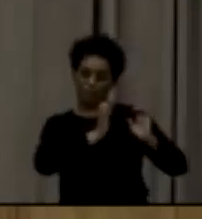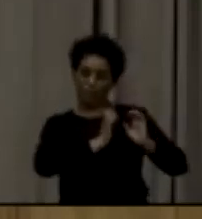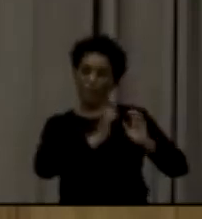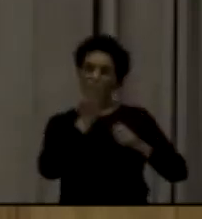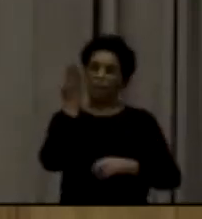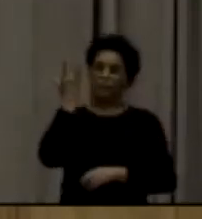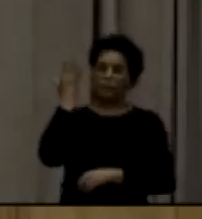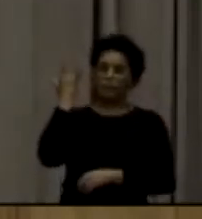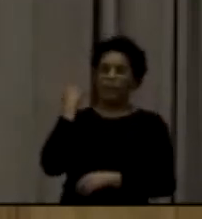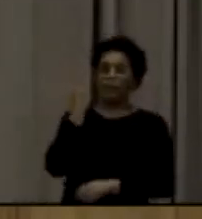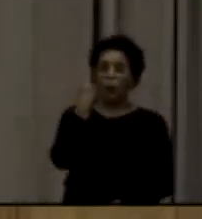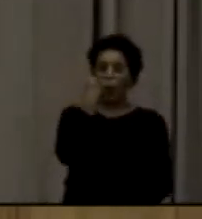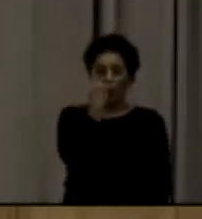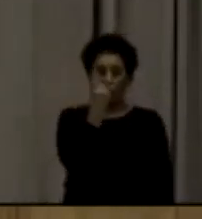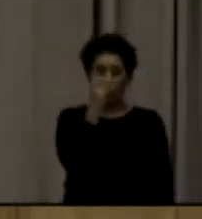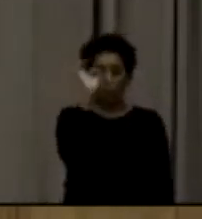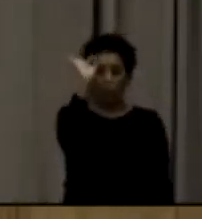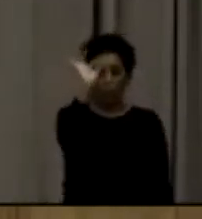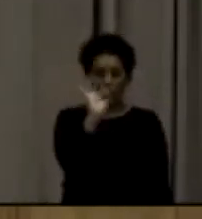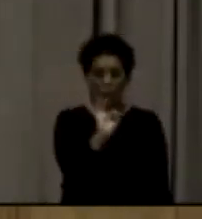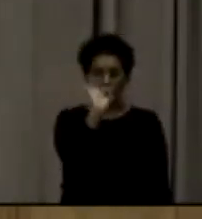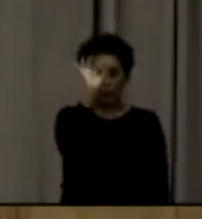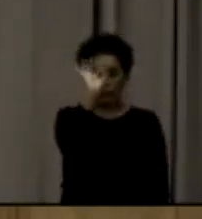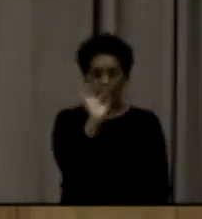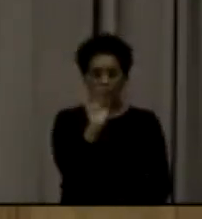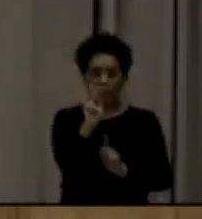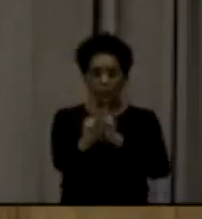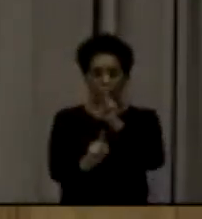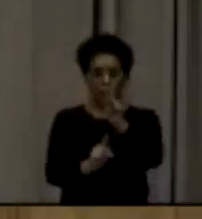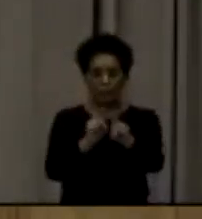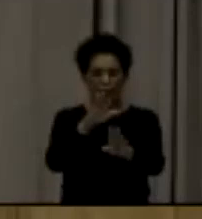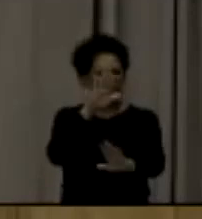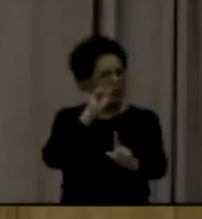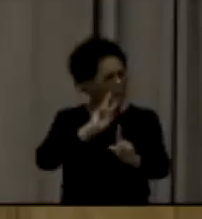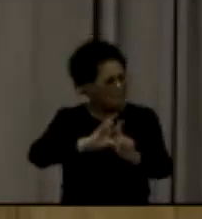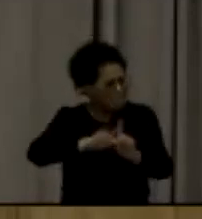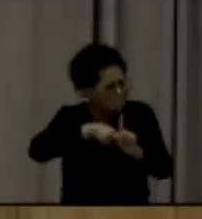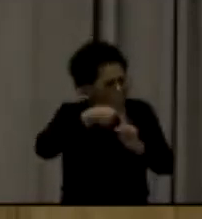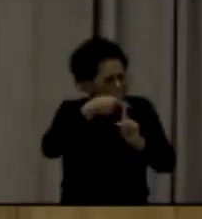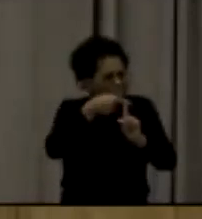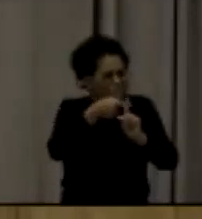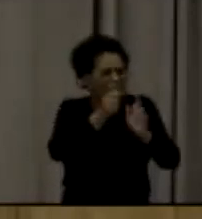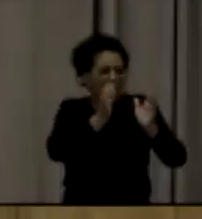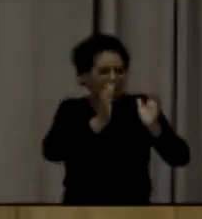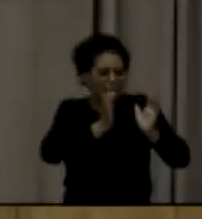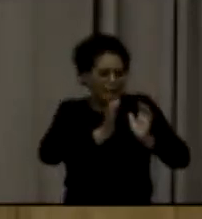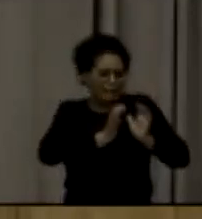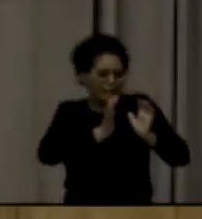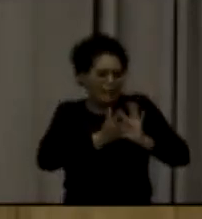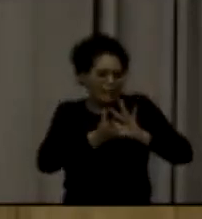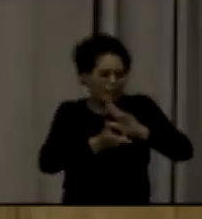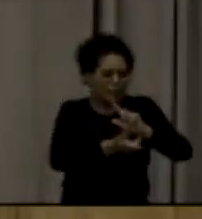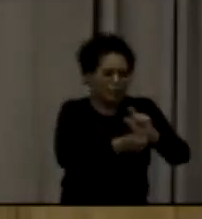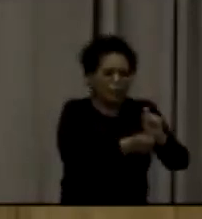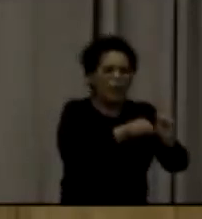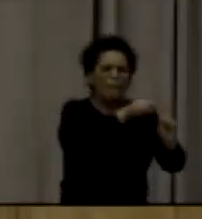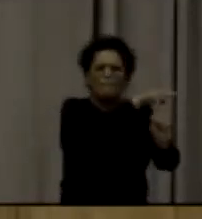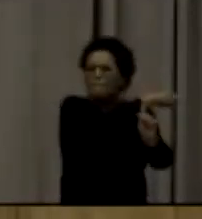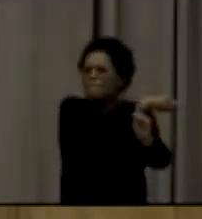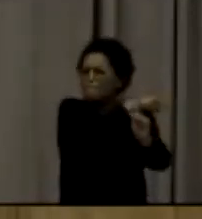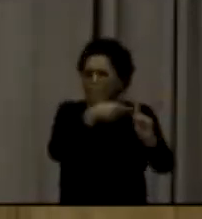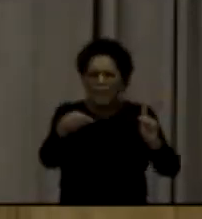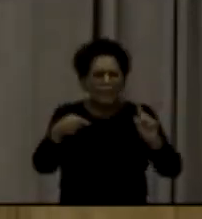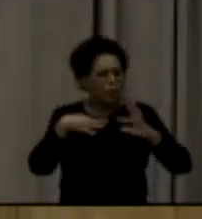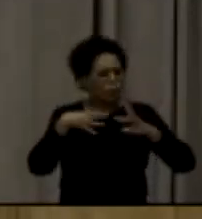década, 1% da população, 1% mais rico da população mundial, tinha metade de toda